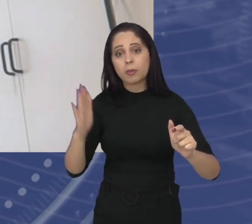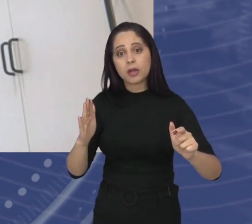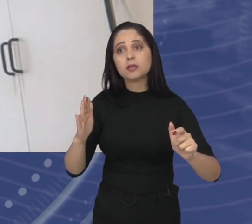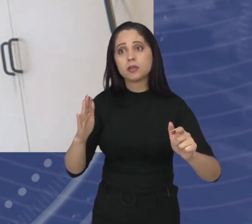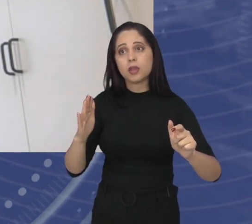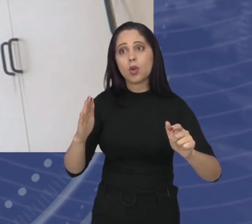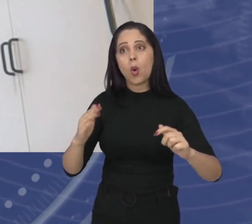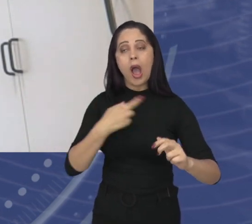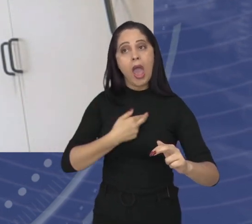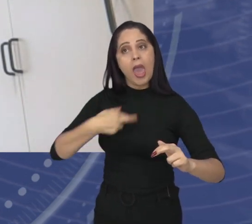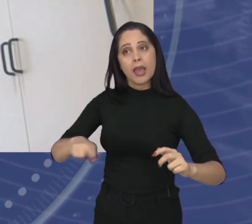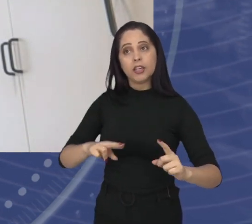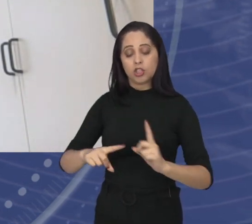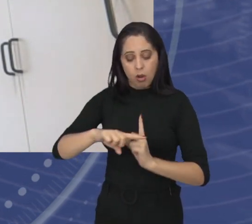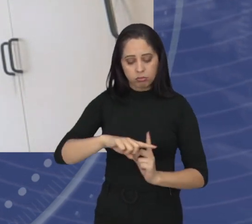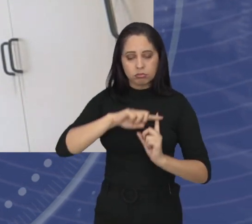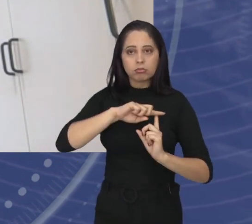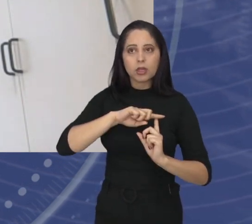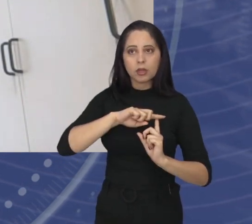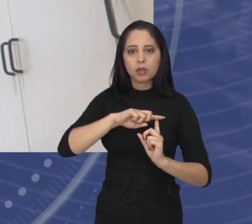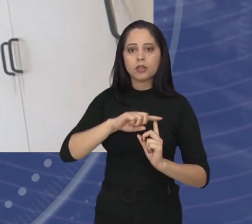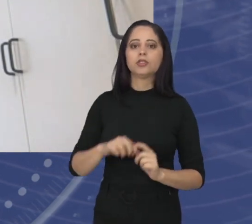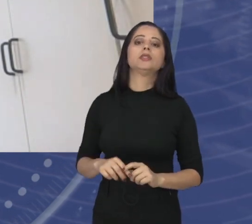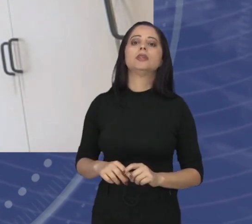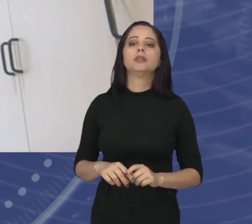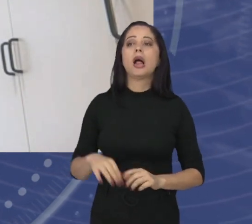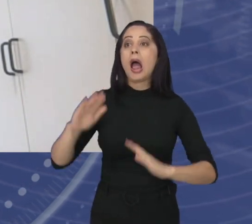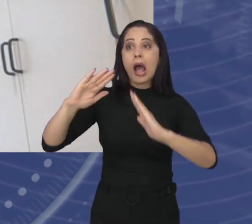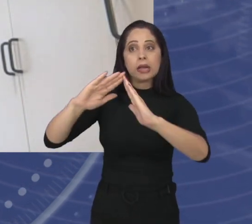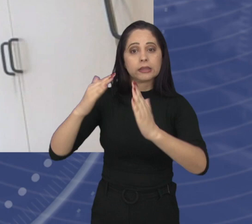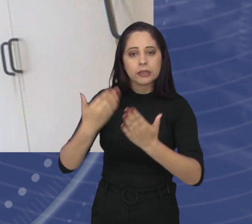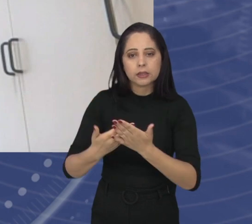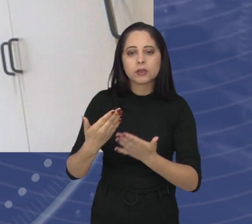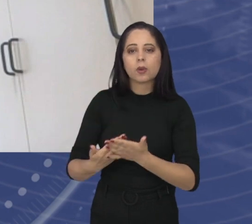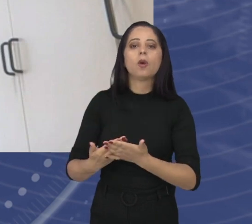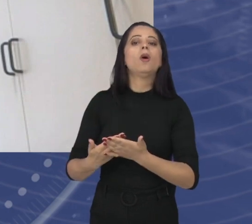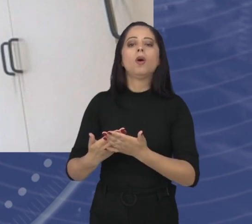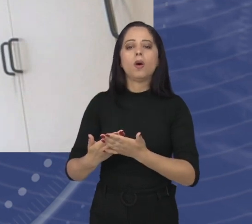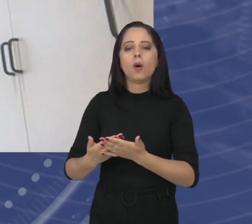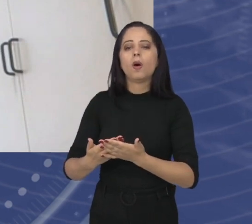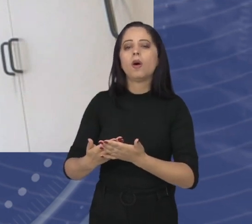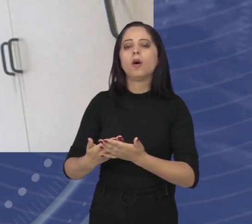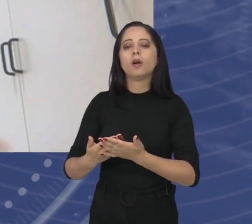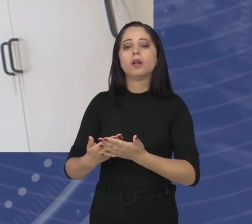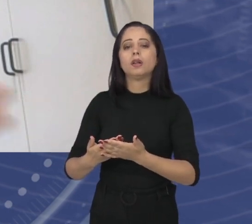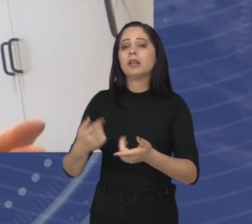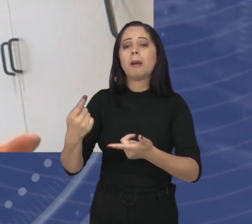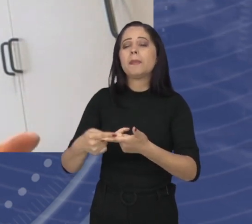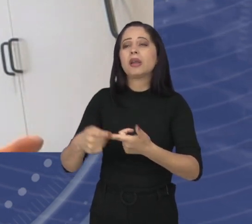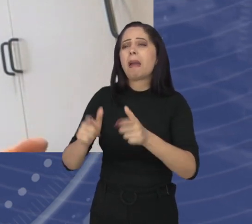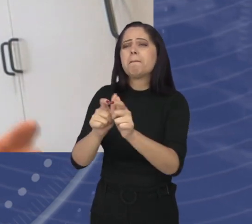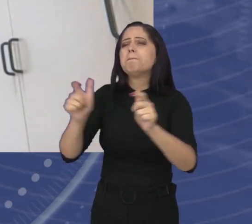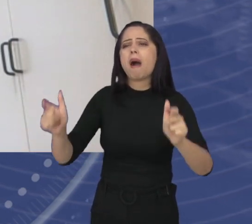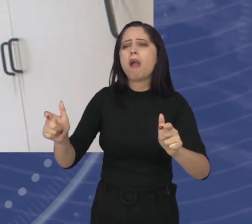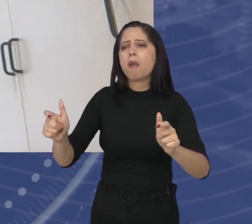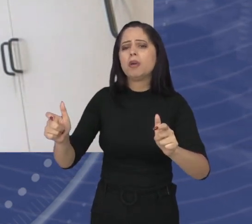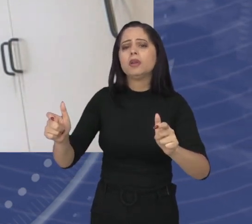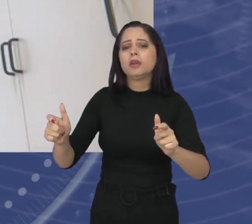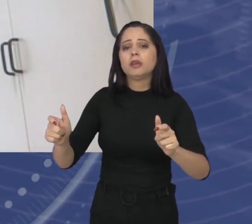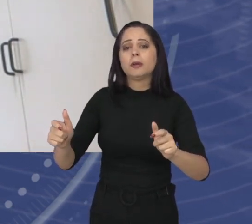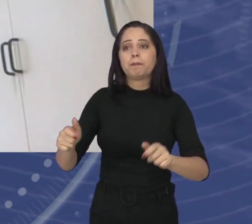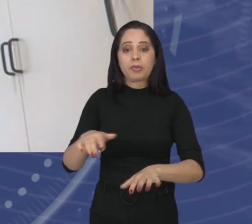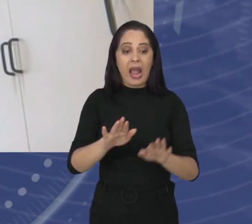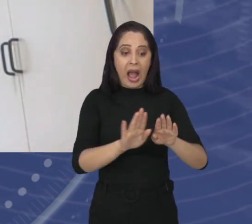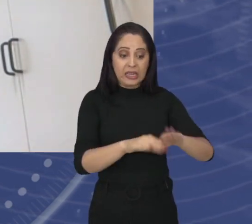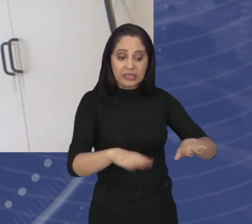dava ensino religioso na escola, né, porque aquilo era da maioria. E a